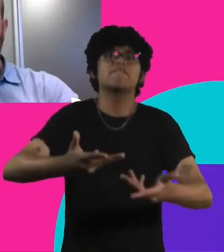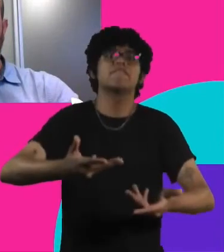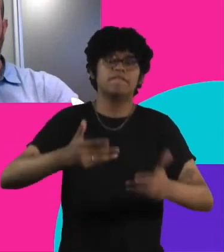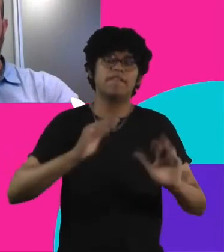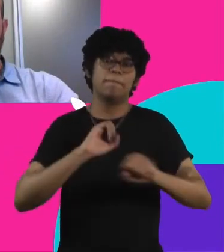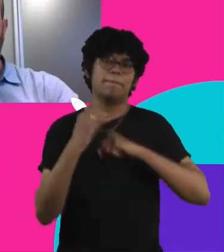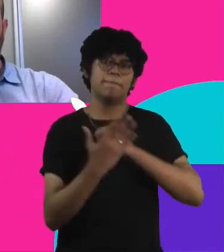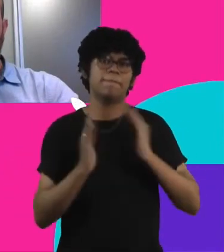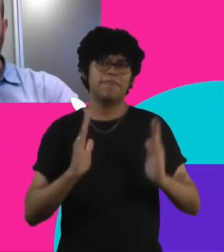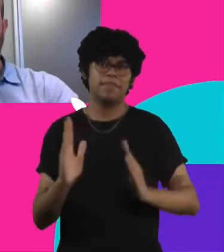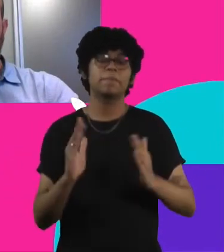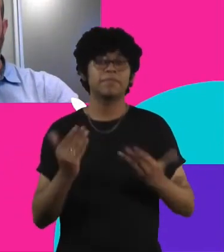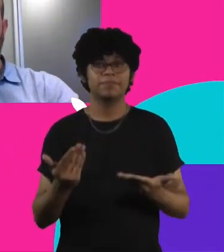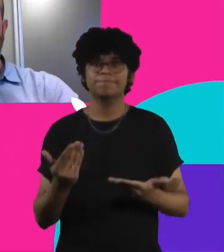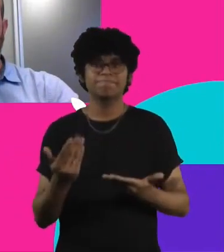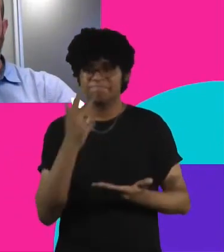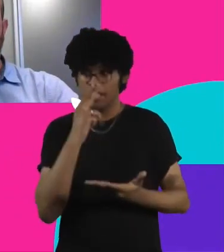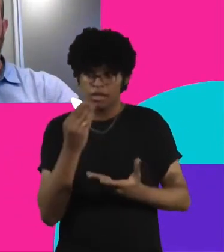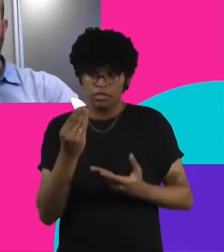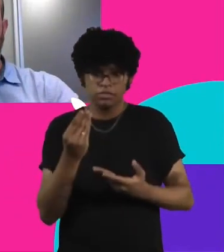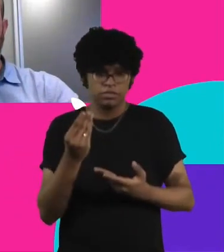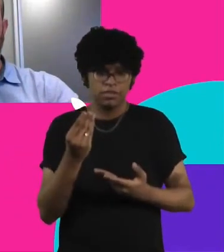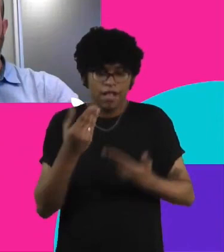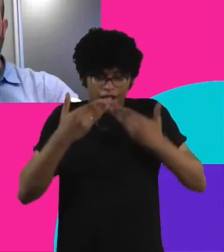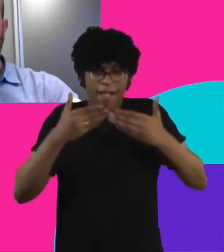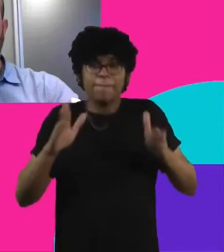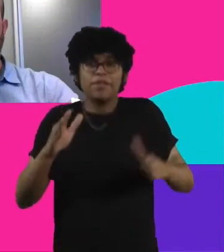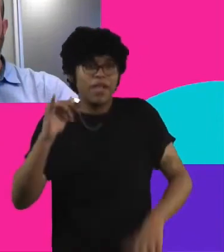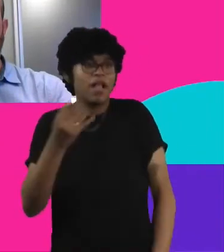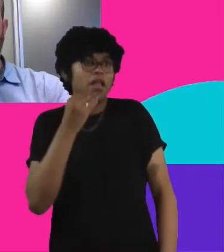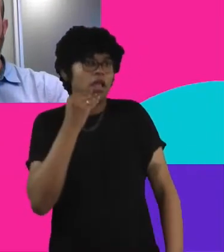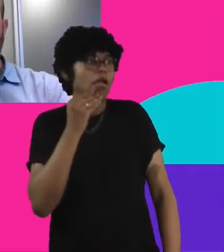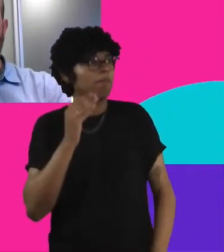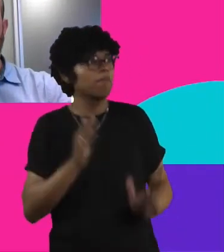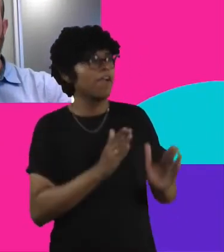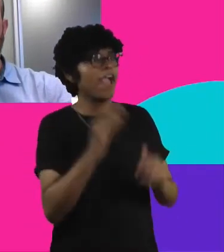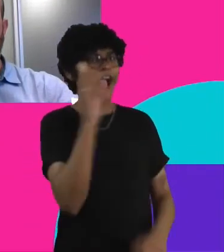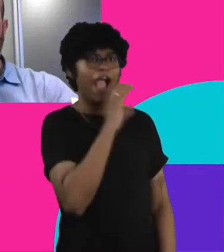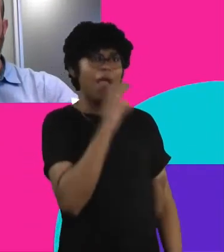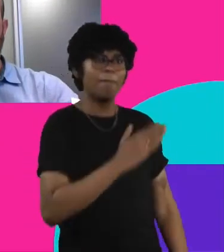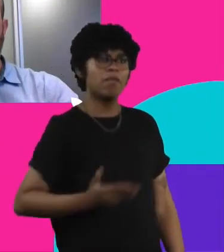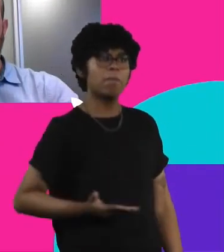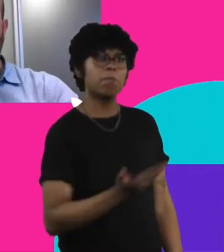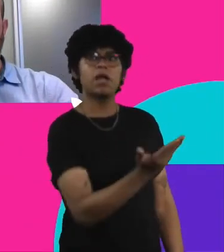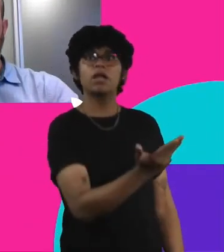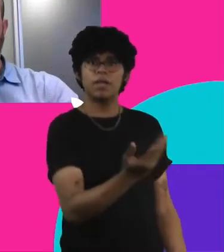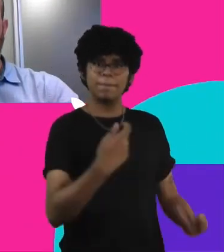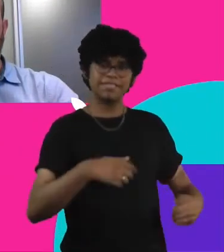que nos deu aí uma possibilidade para um outro lugar, numa velocidade diferente. Então, precisamos botar